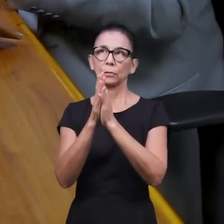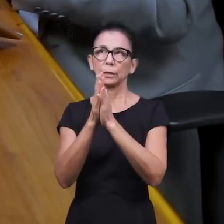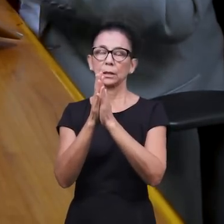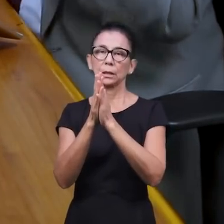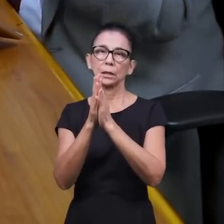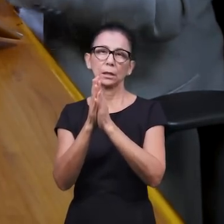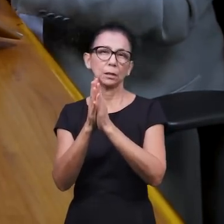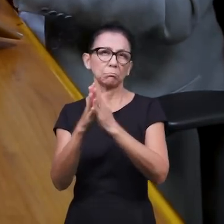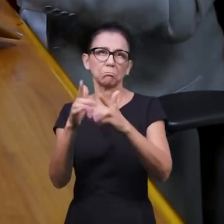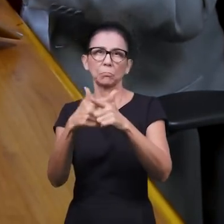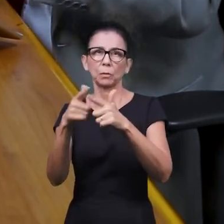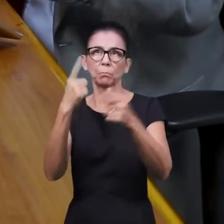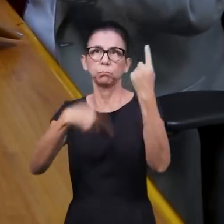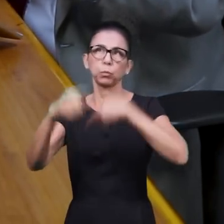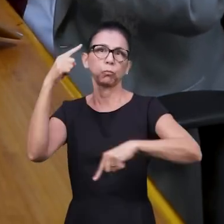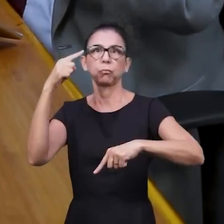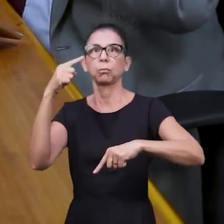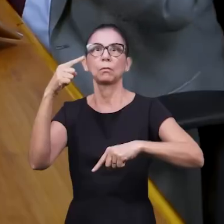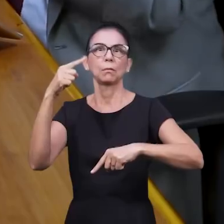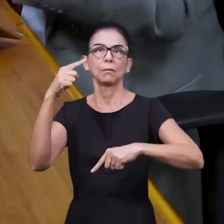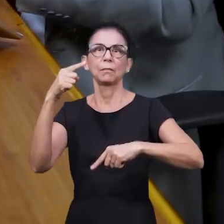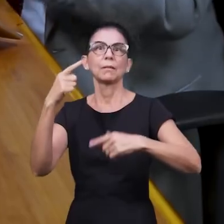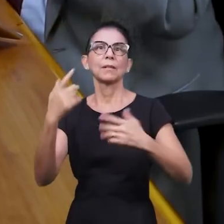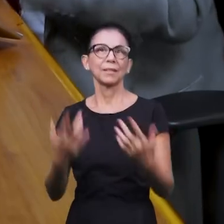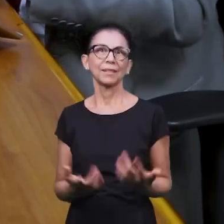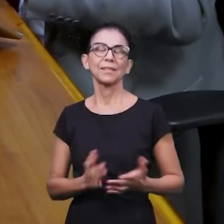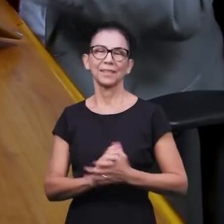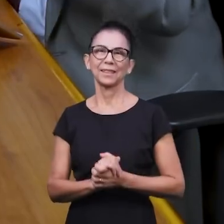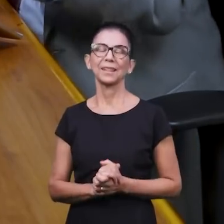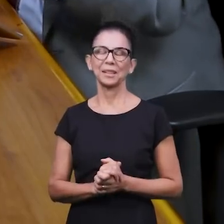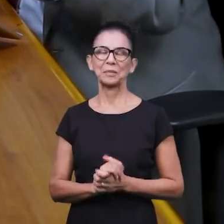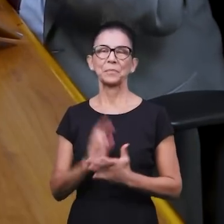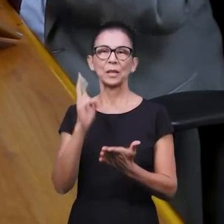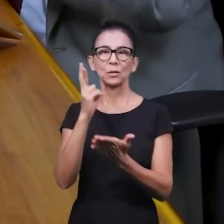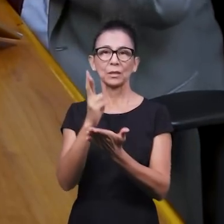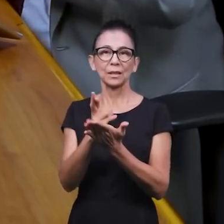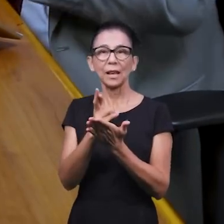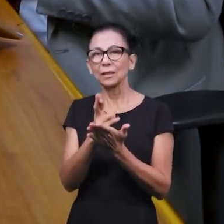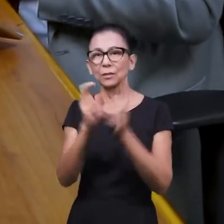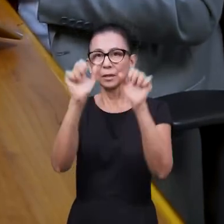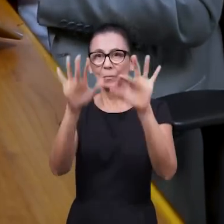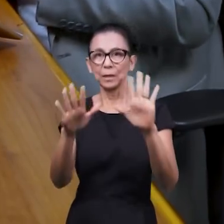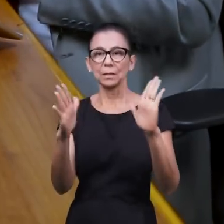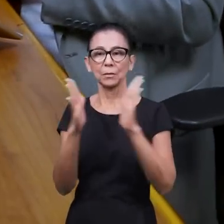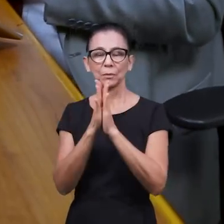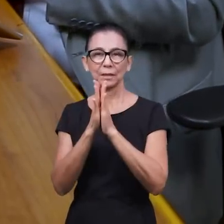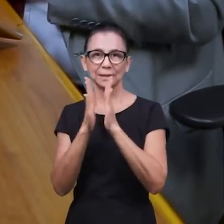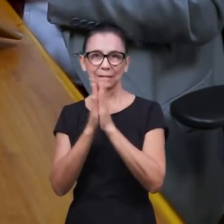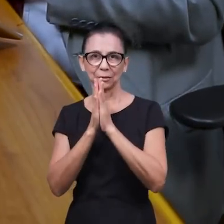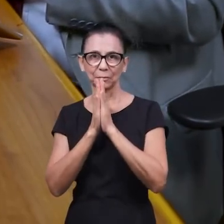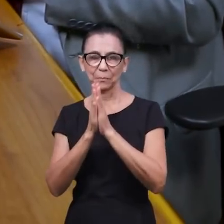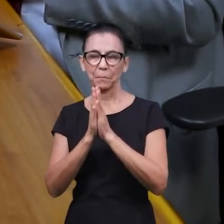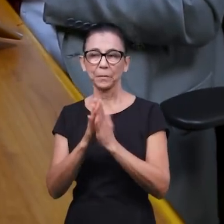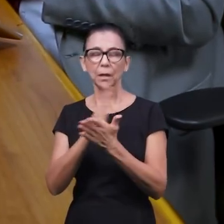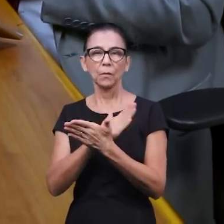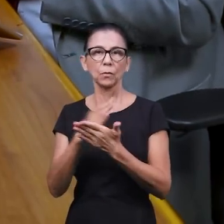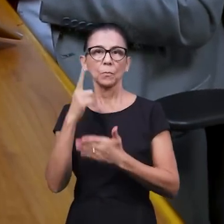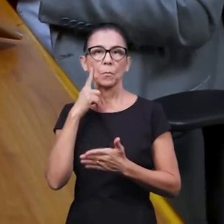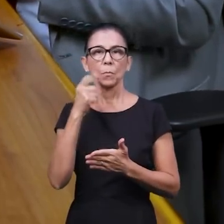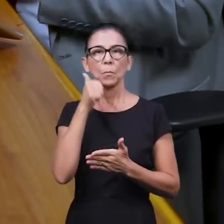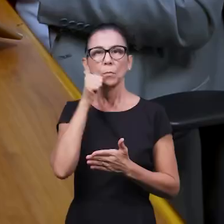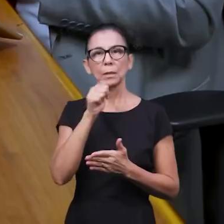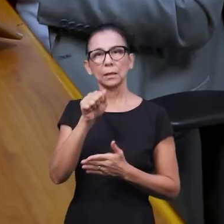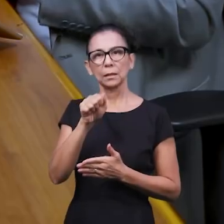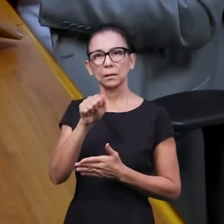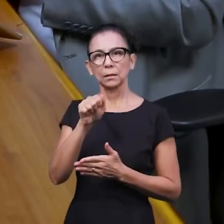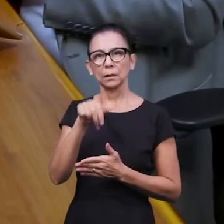transformou a situação de uma família, onde a bênção foi fruto da oração. Que experiência que você traz? Vamos começar pela experiência de